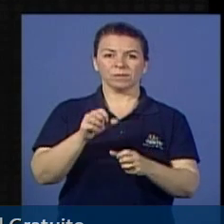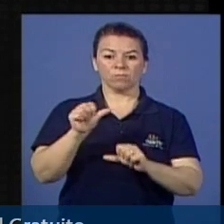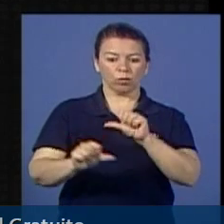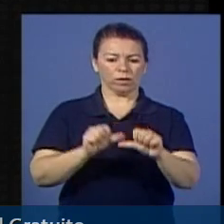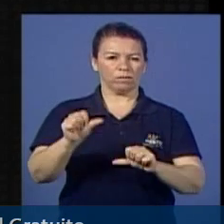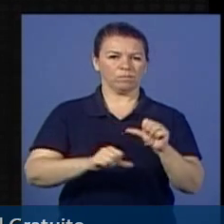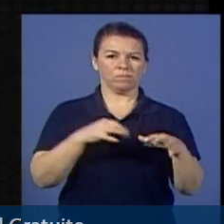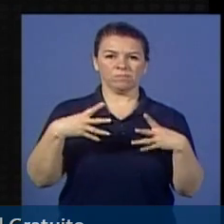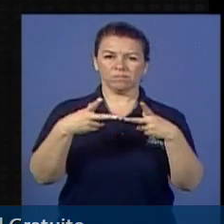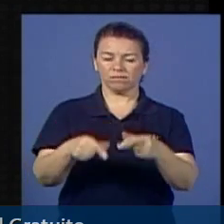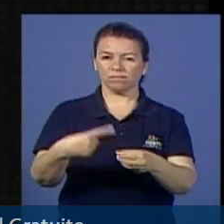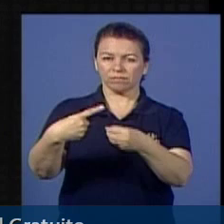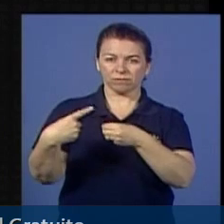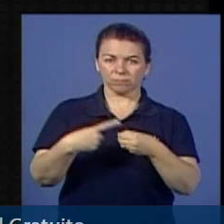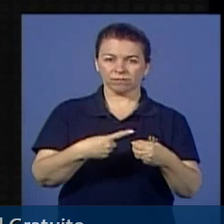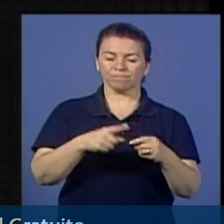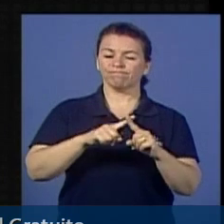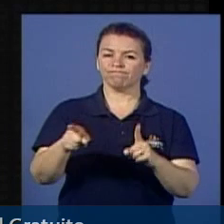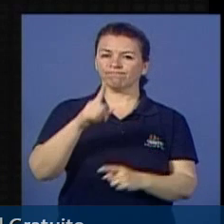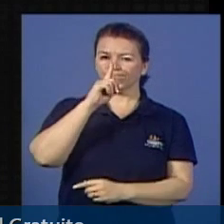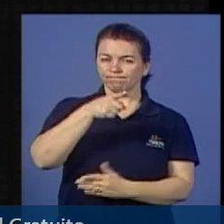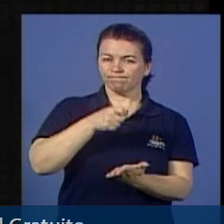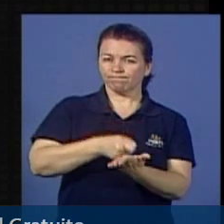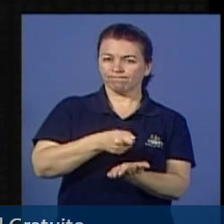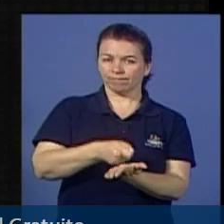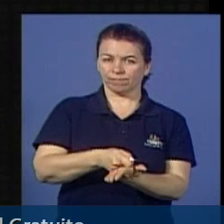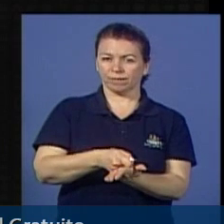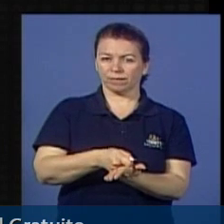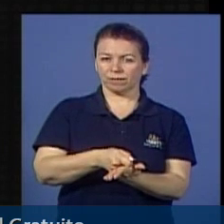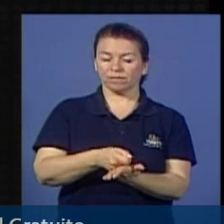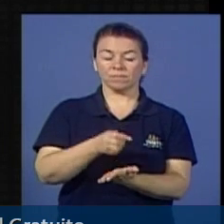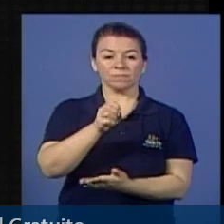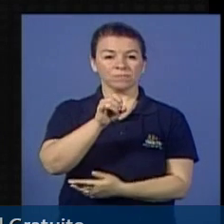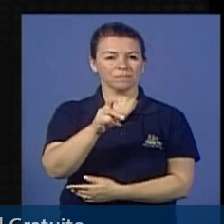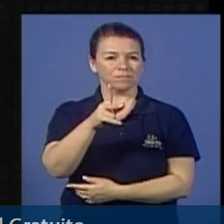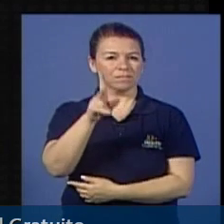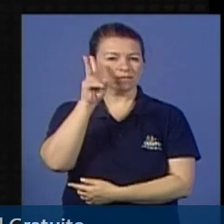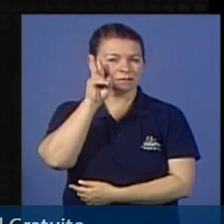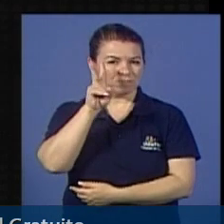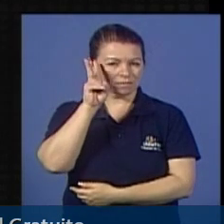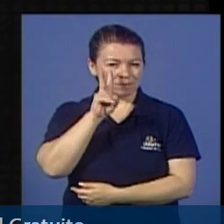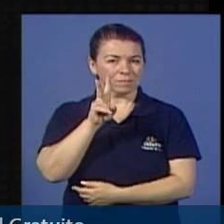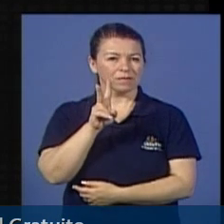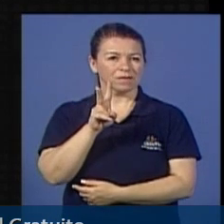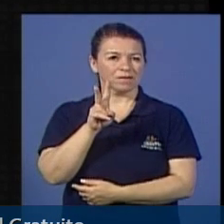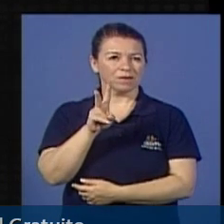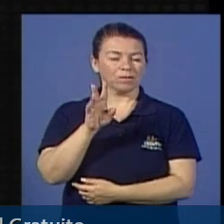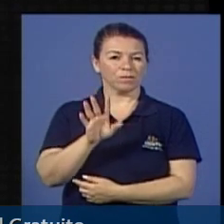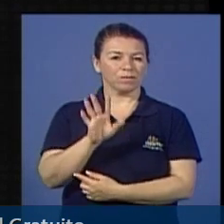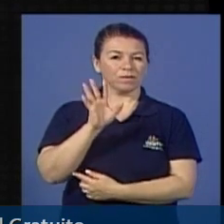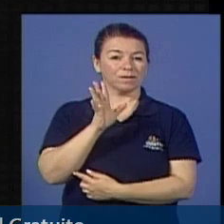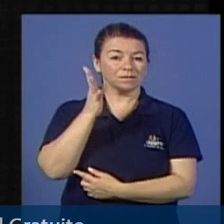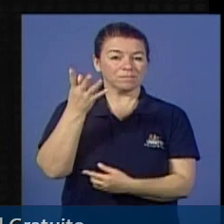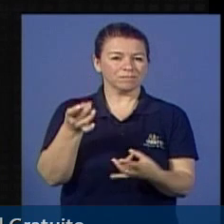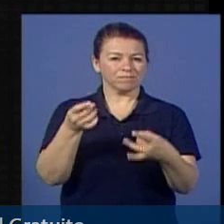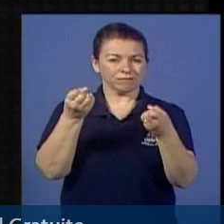urbana autoritária. Se você lembrar do que eu acabei de comentar, sim, é a A.